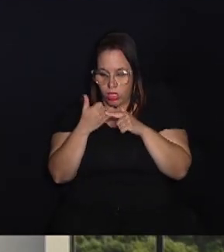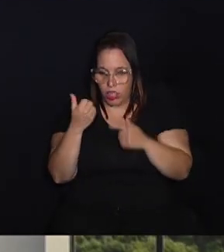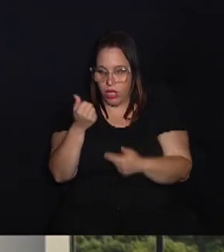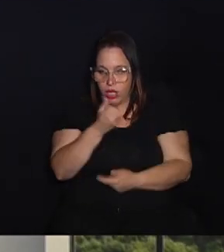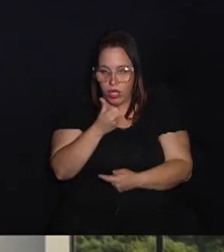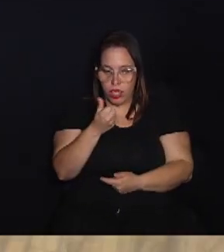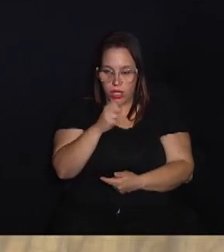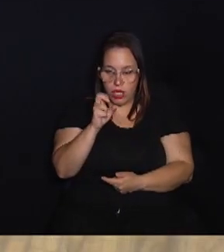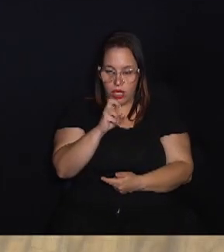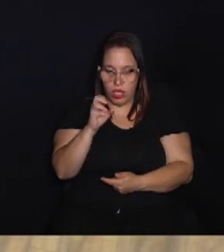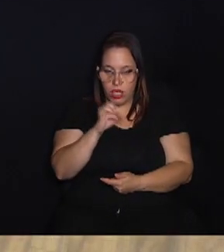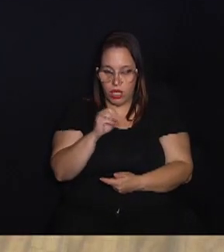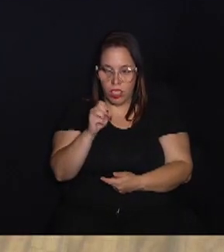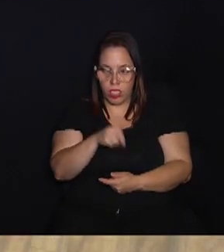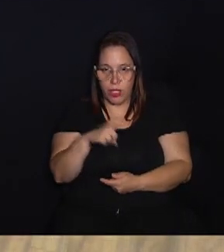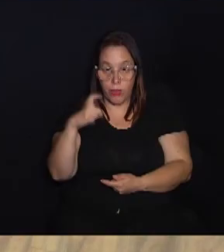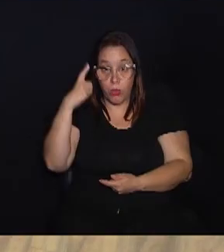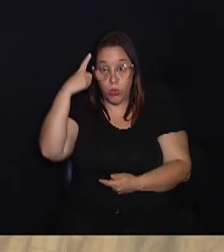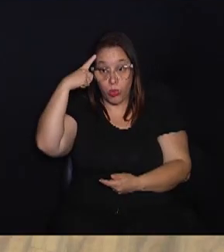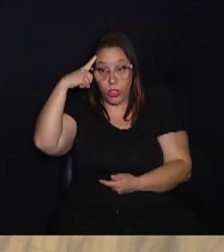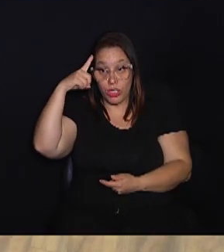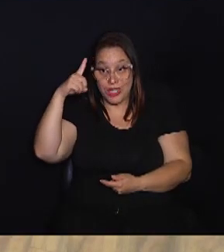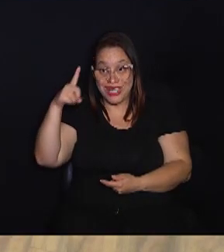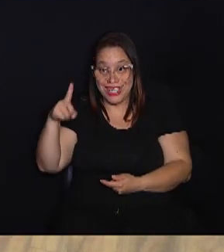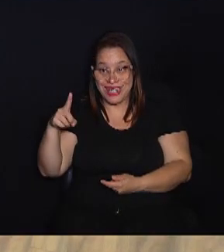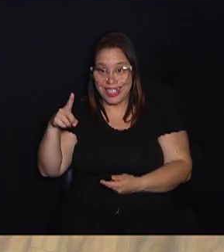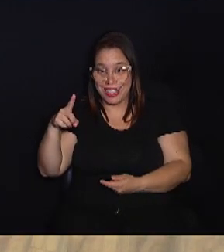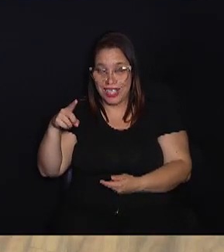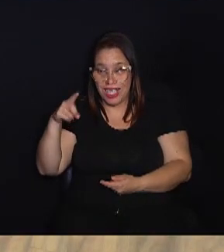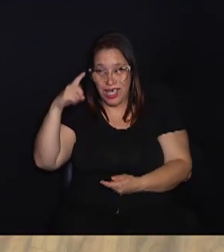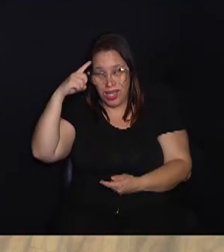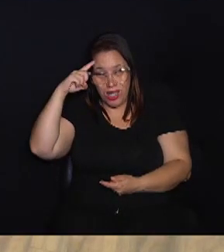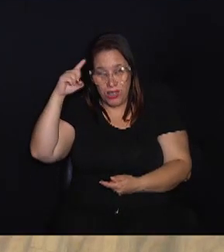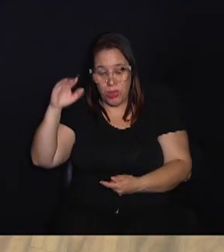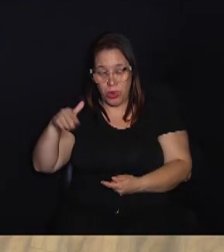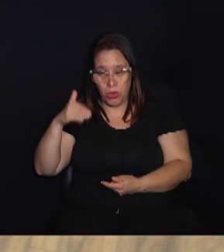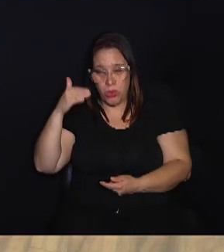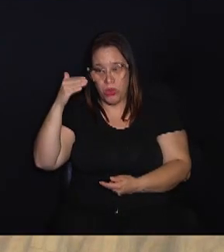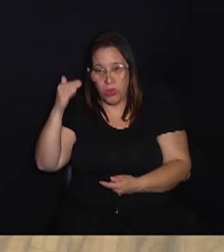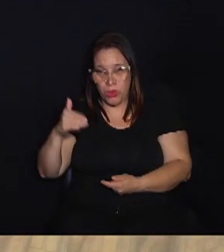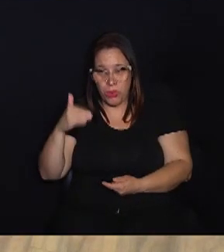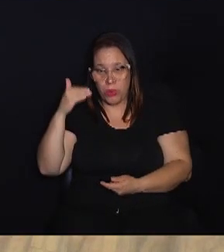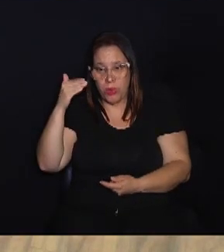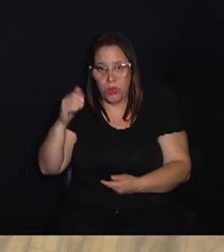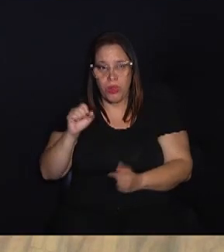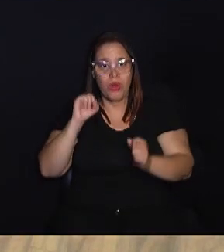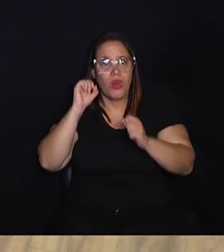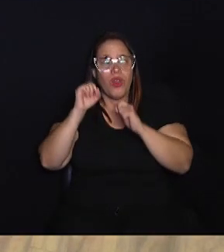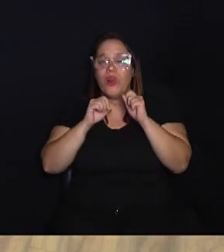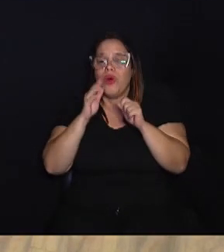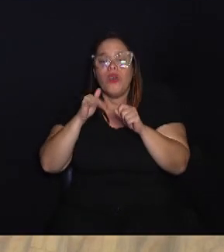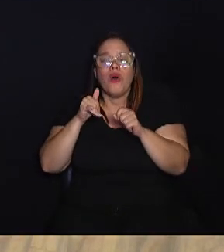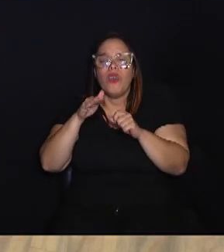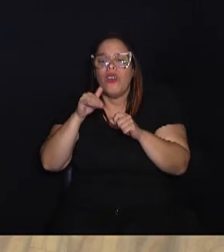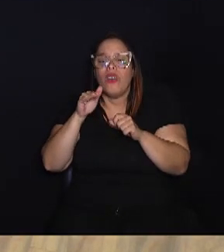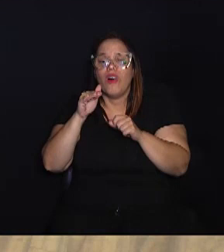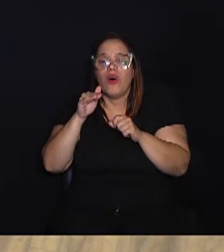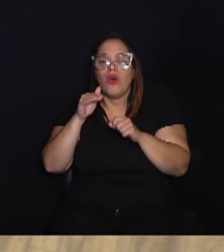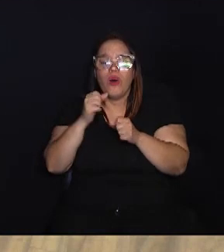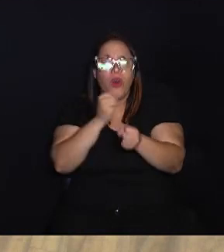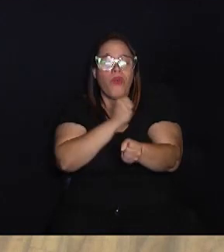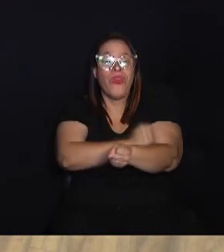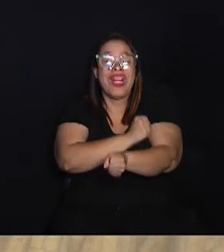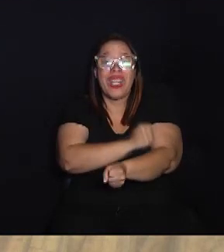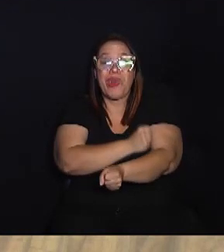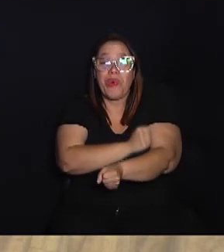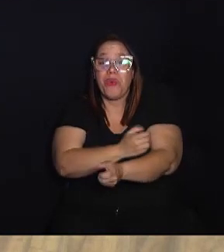150 vezes por dia e todos os dias. Que análise que dá para fazer deste vício? Porque eu